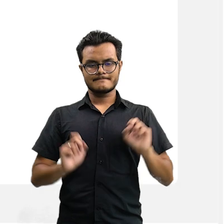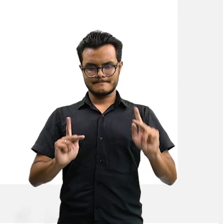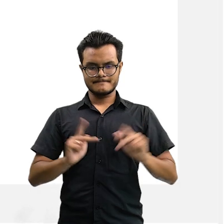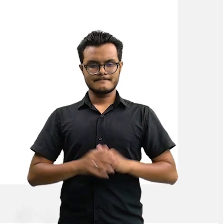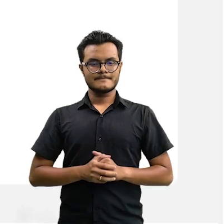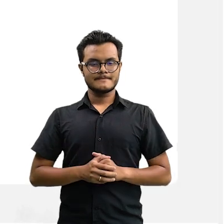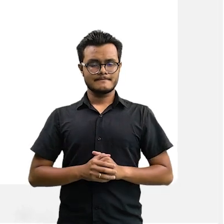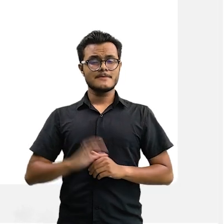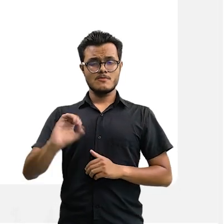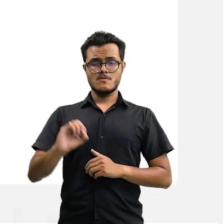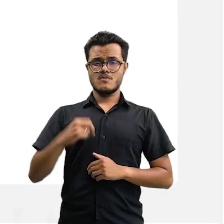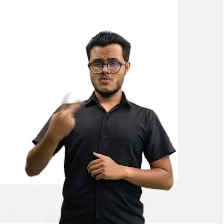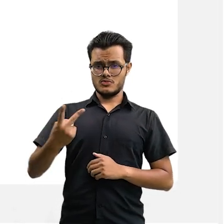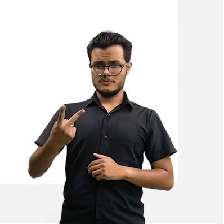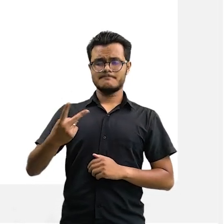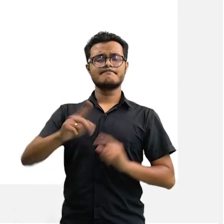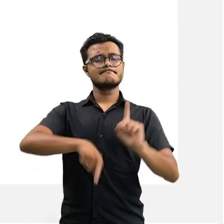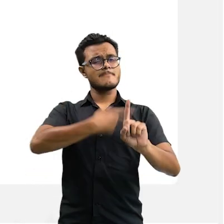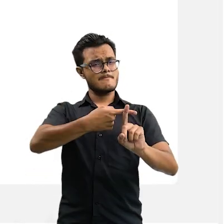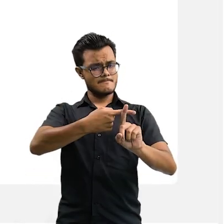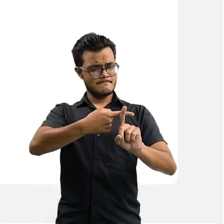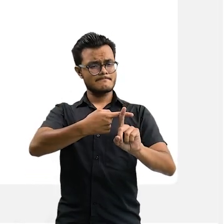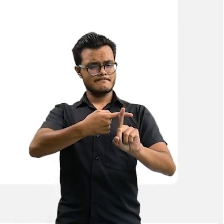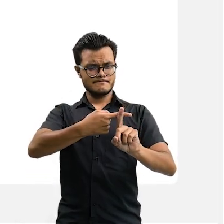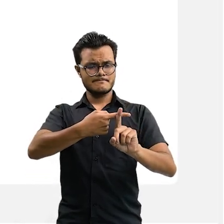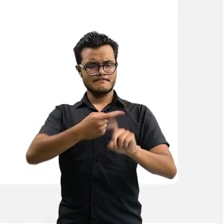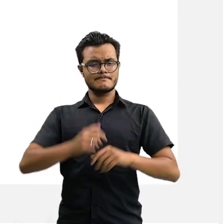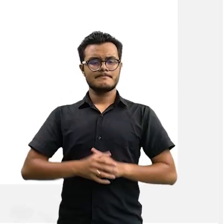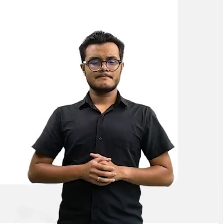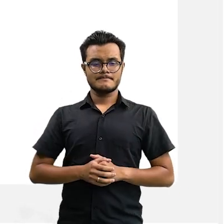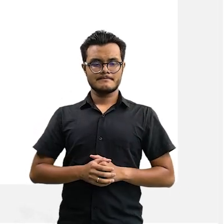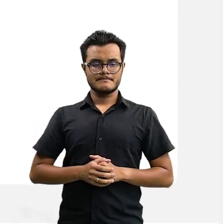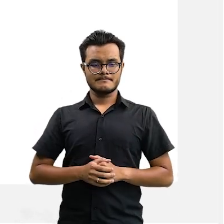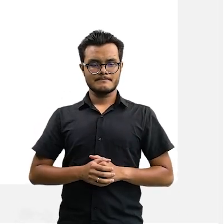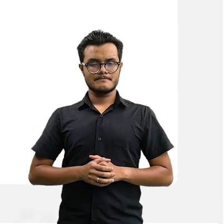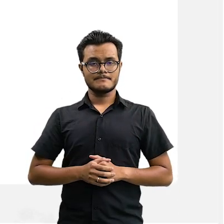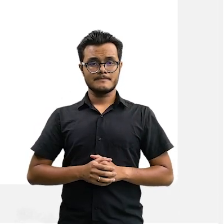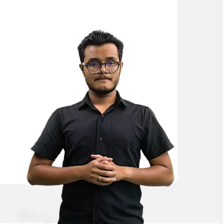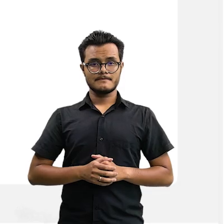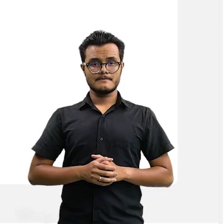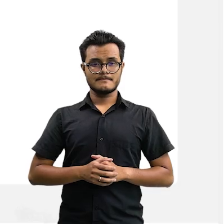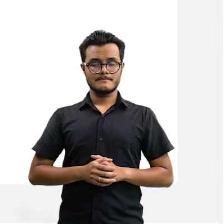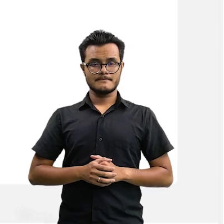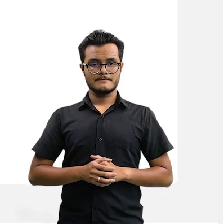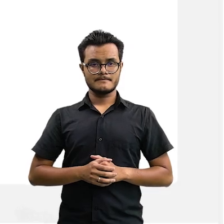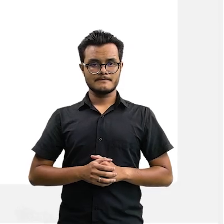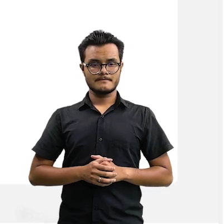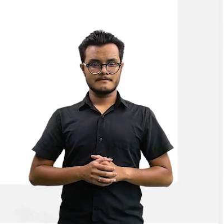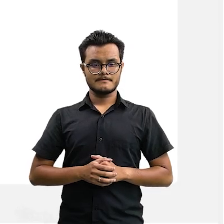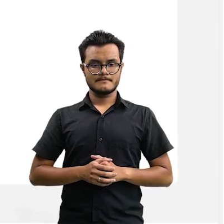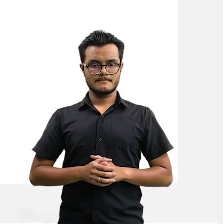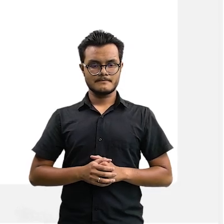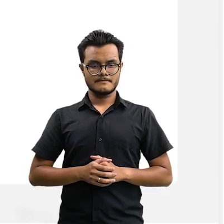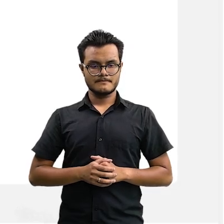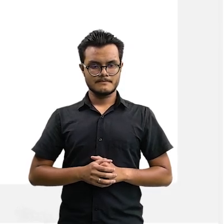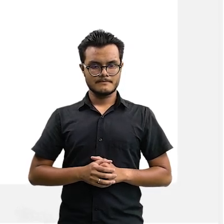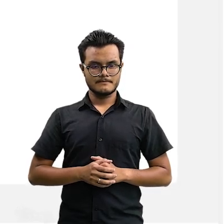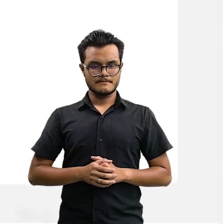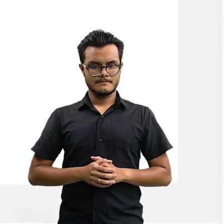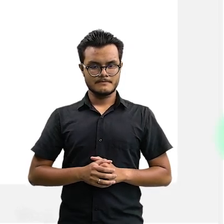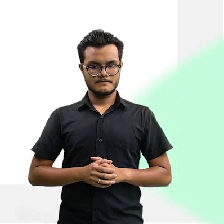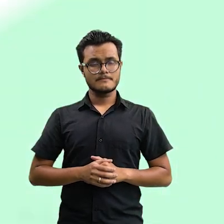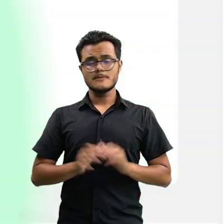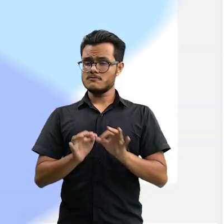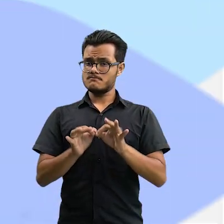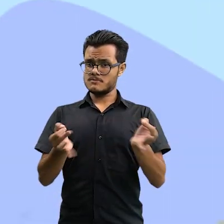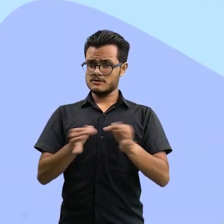o oxigênio passe do ambiente mais concentrado para o menos concentrado. Difusão